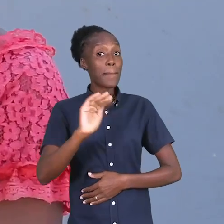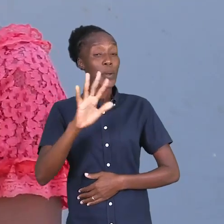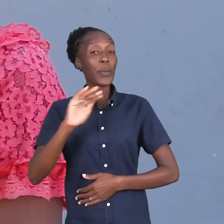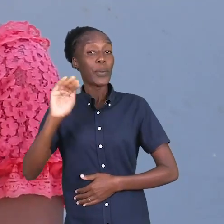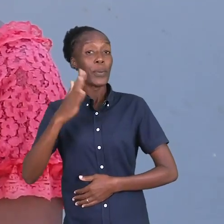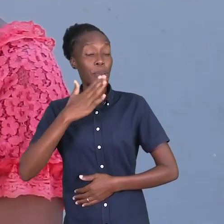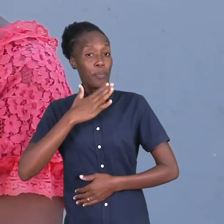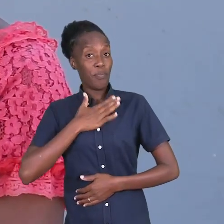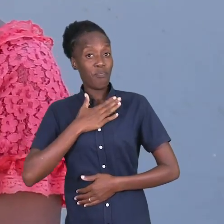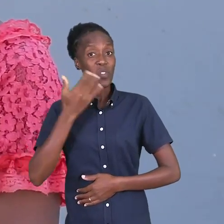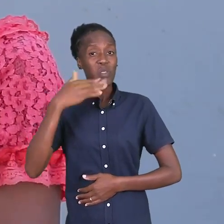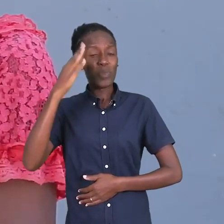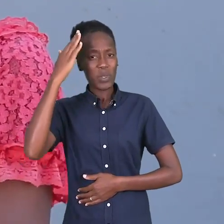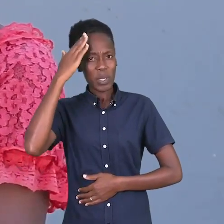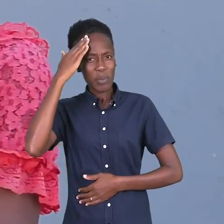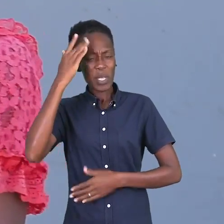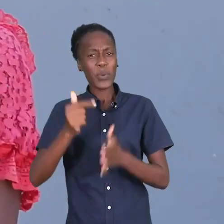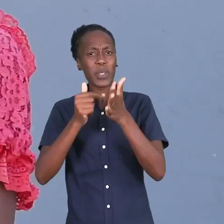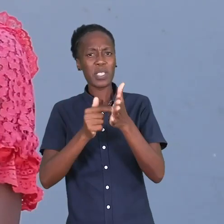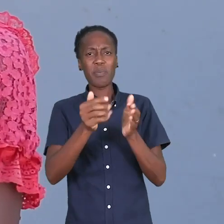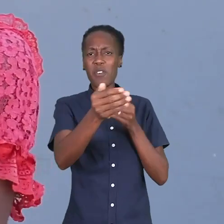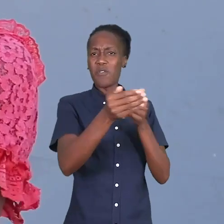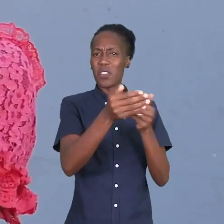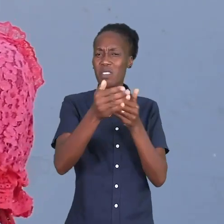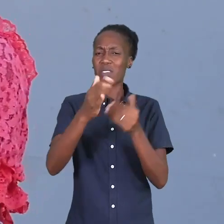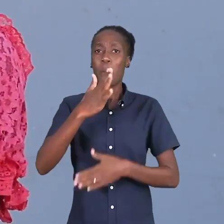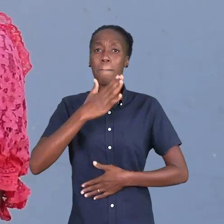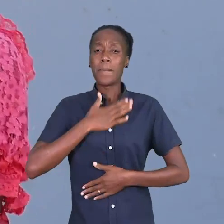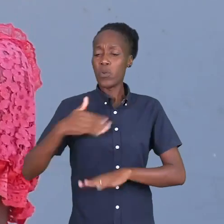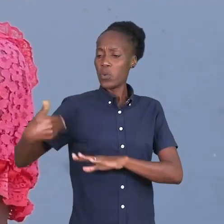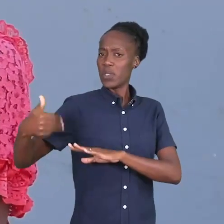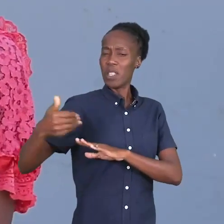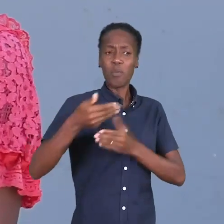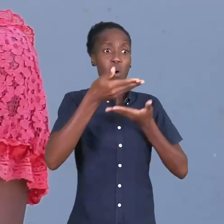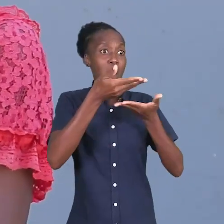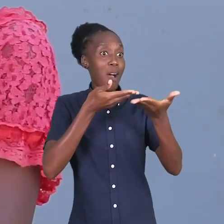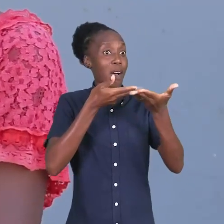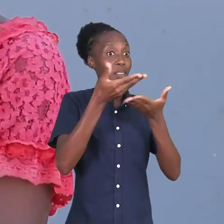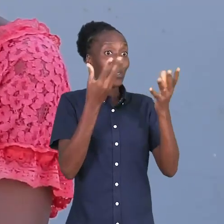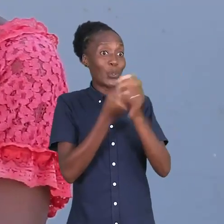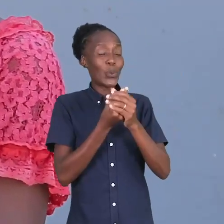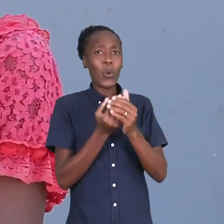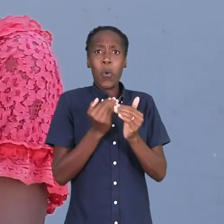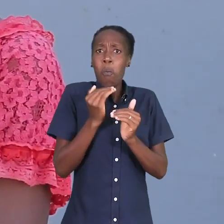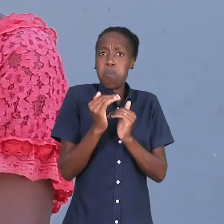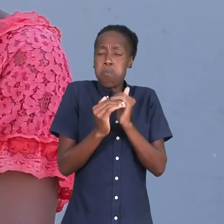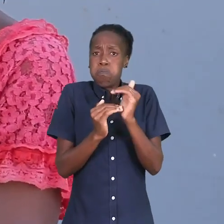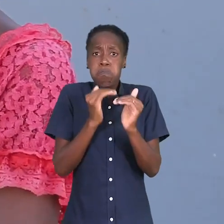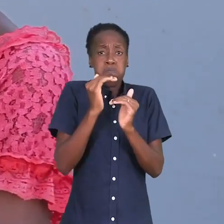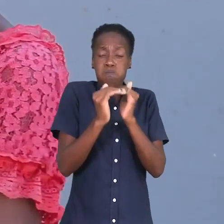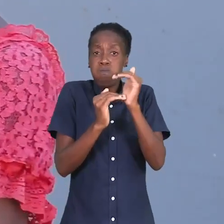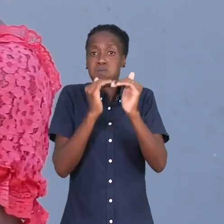por exemplo. Saber que um vizinho meu, alguém que eu conversava constantemente, já está num outro nível, já